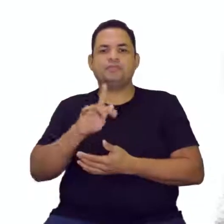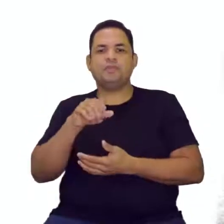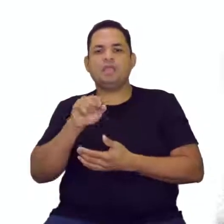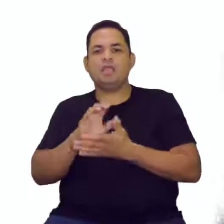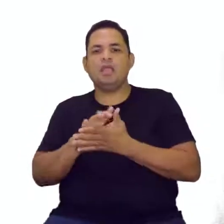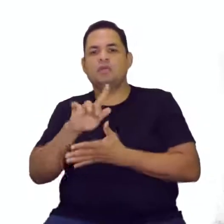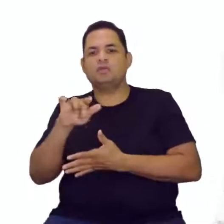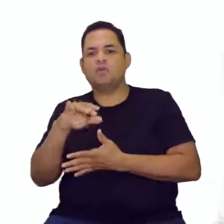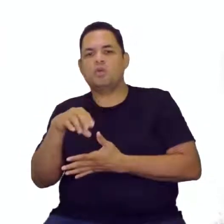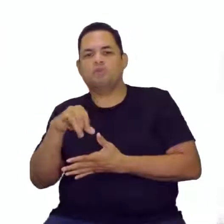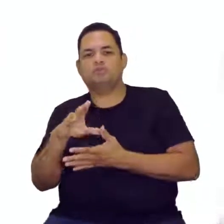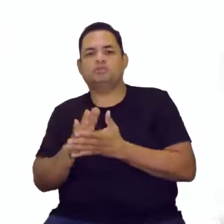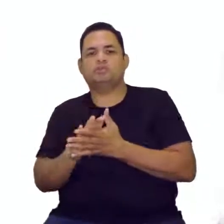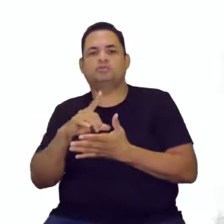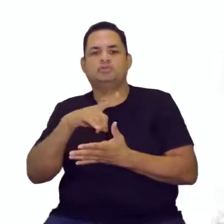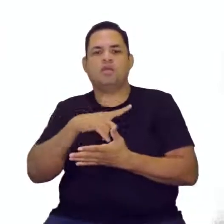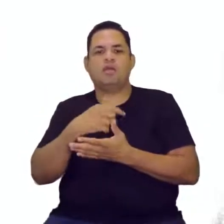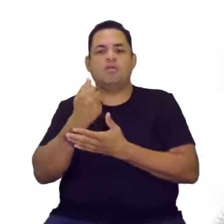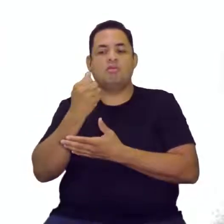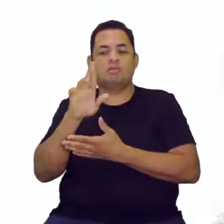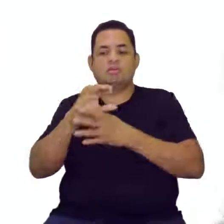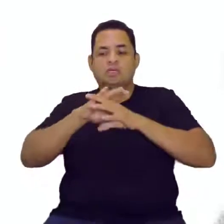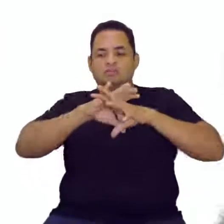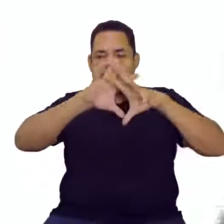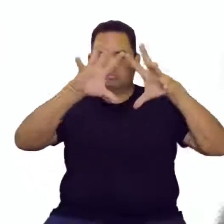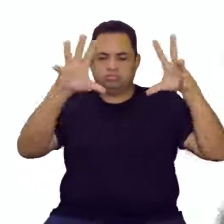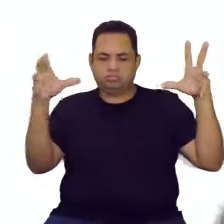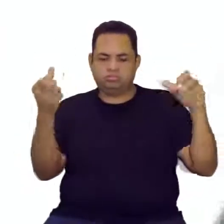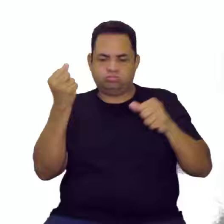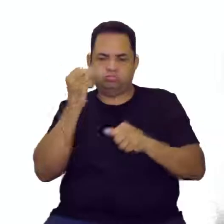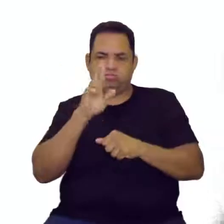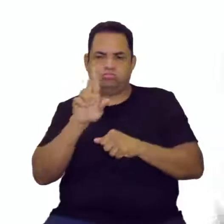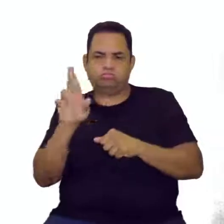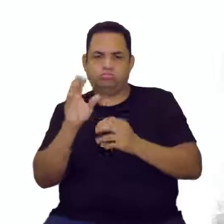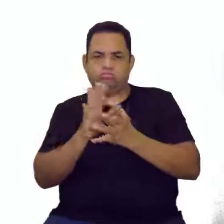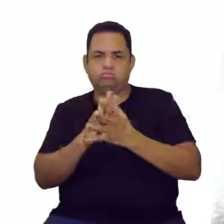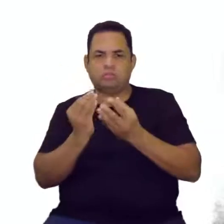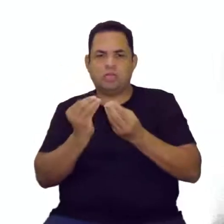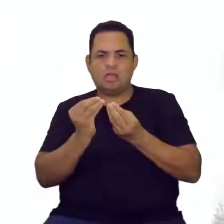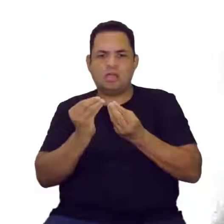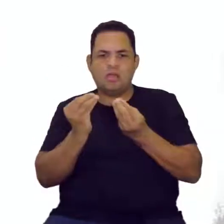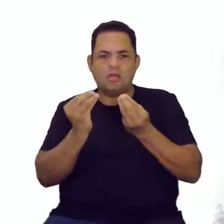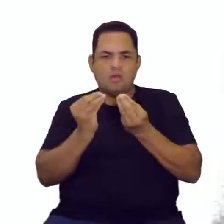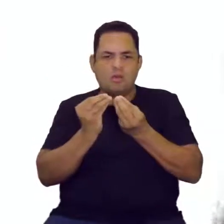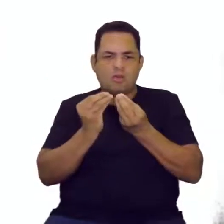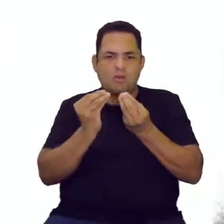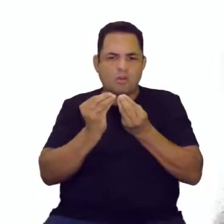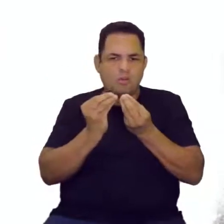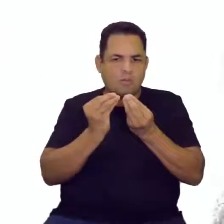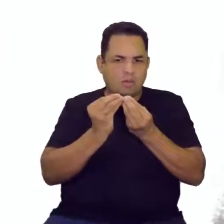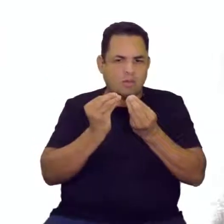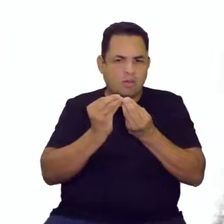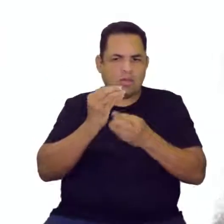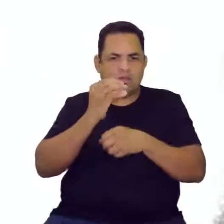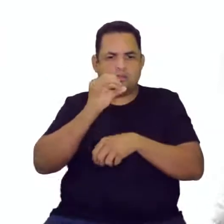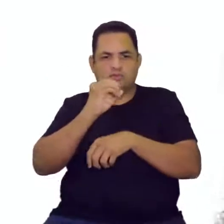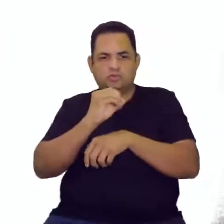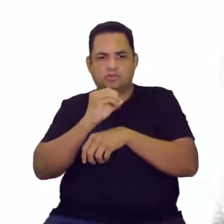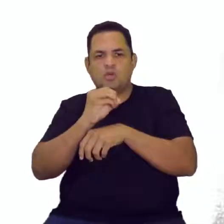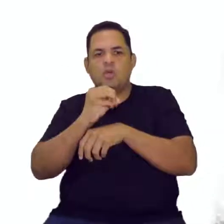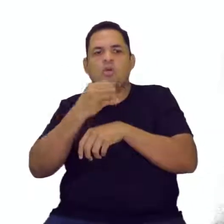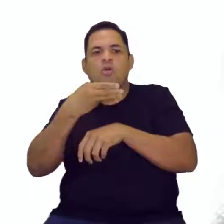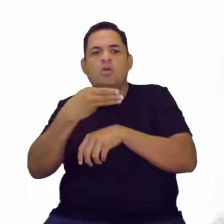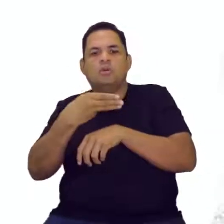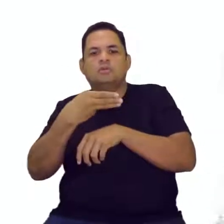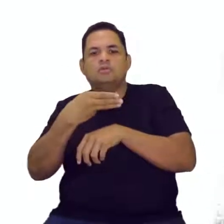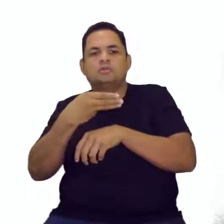que compõem a atmosfera. É uma forma molecular de oxigênio,